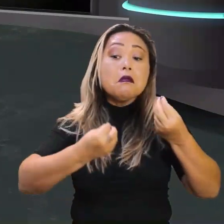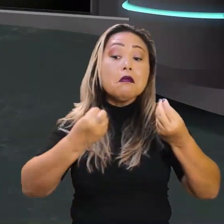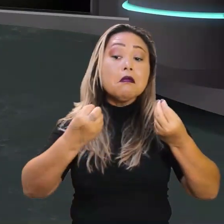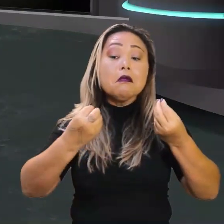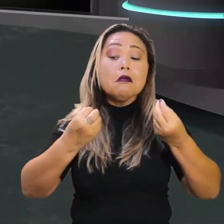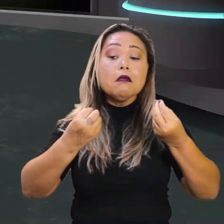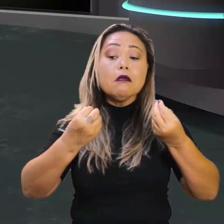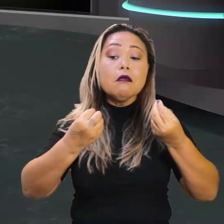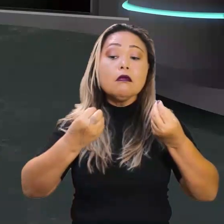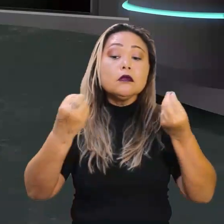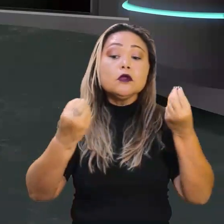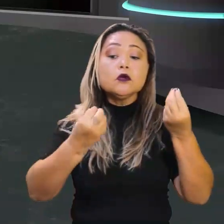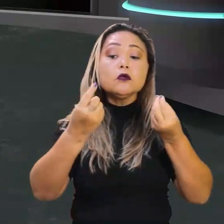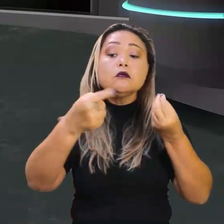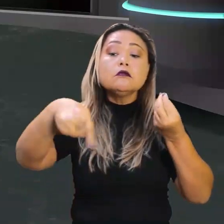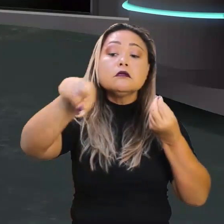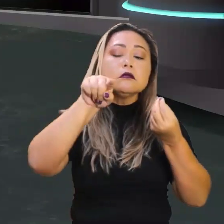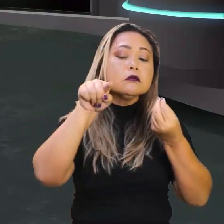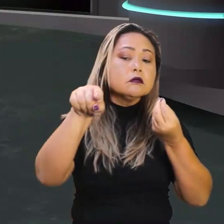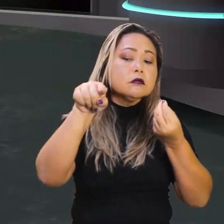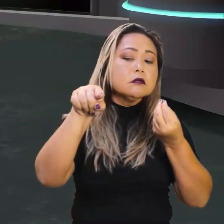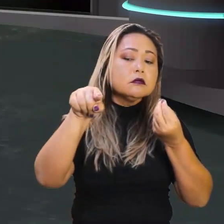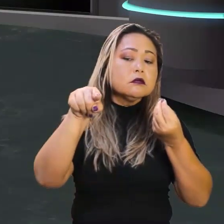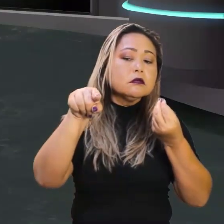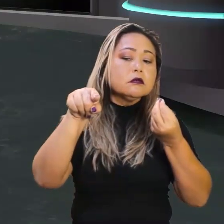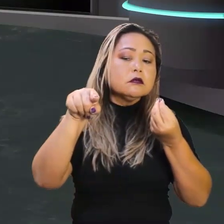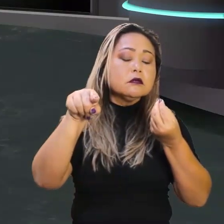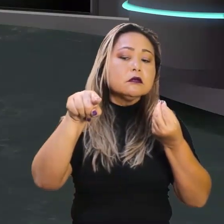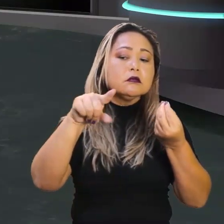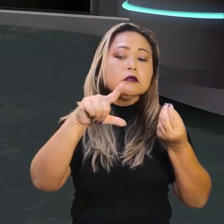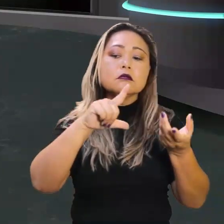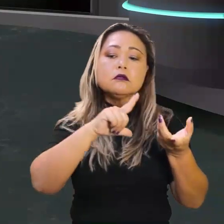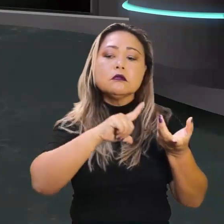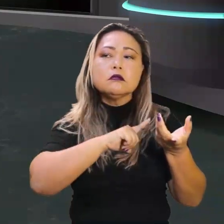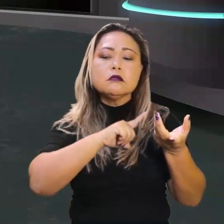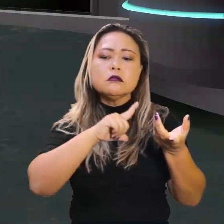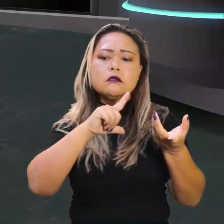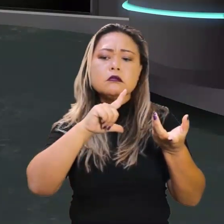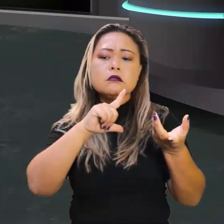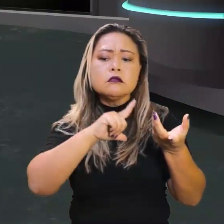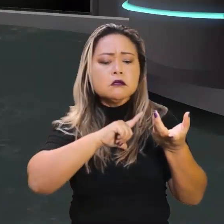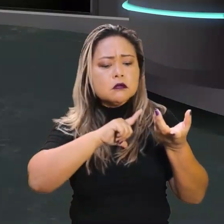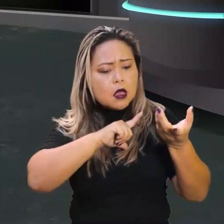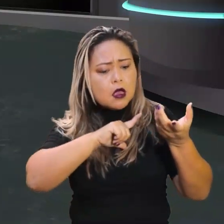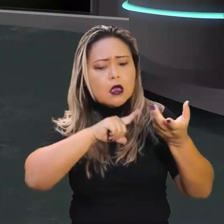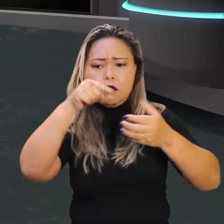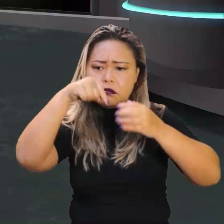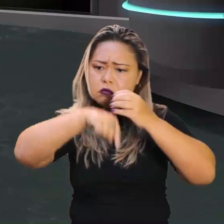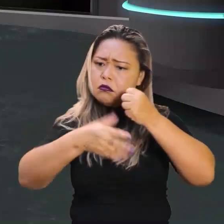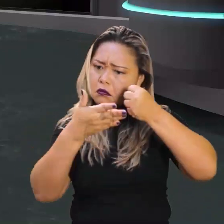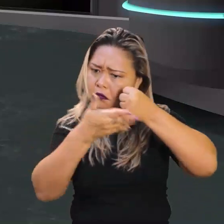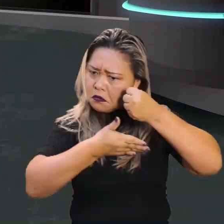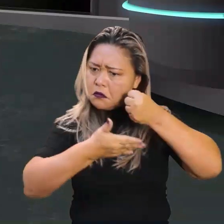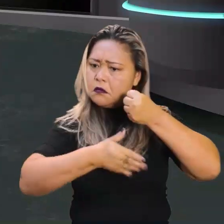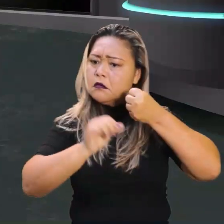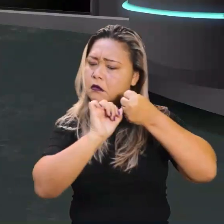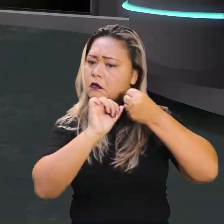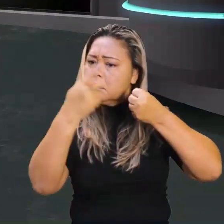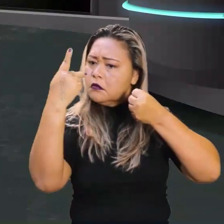que, de alguma maneira, você tenha, assim, mais fundamentos e esteja mais